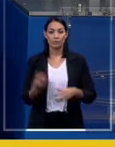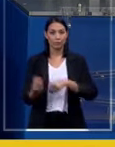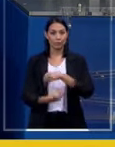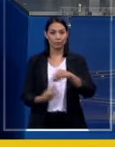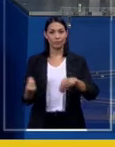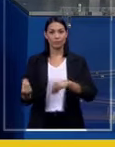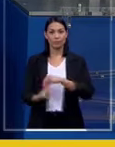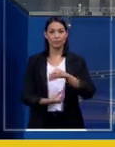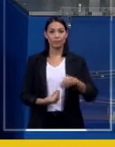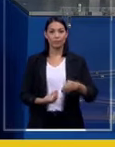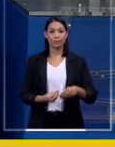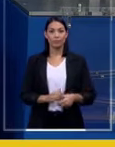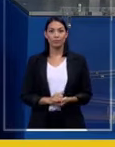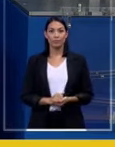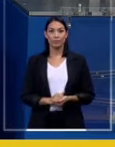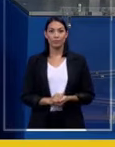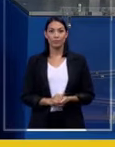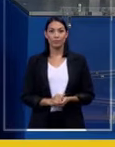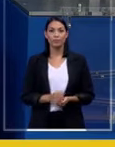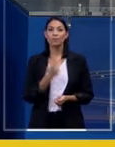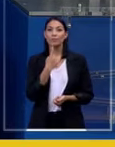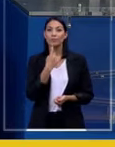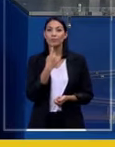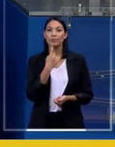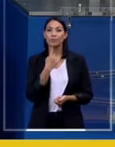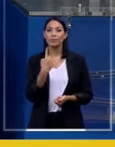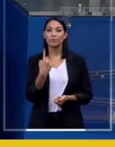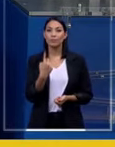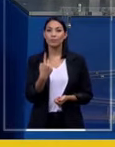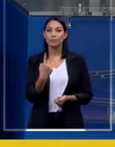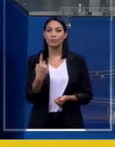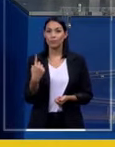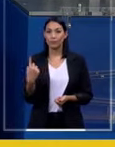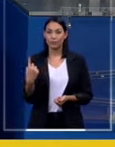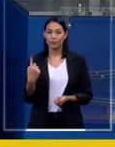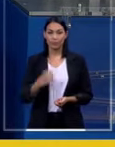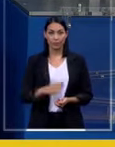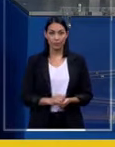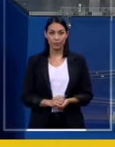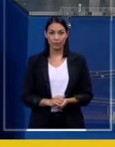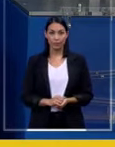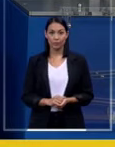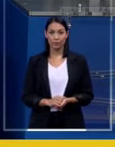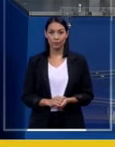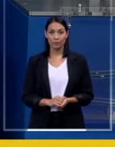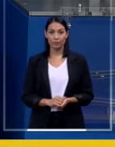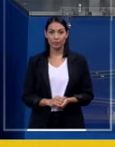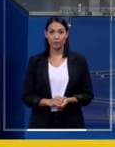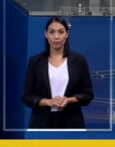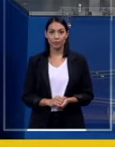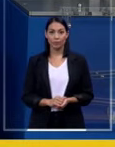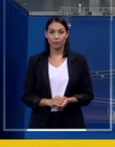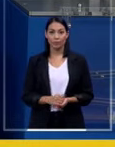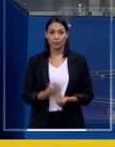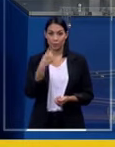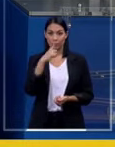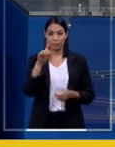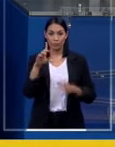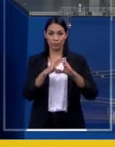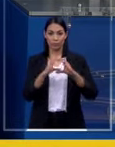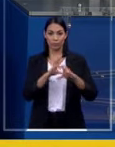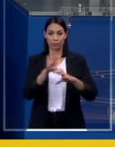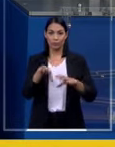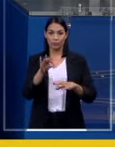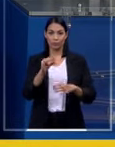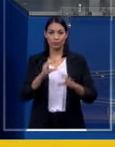girando, será sorteada. Caiu a bola vermelha número 11. Bola vermelha número 11, sétima e última dezena